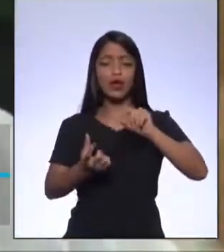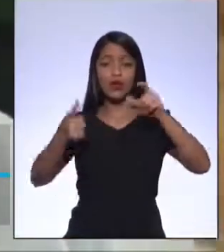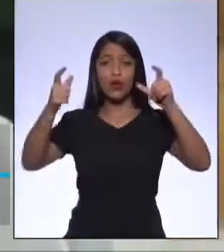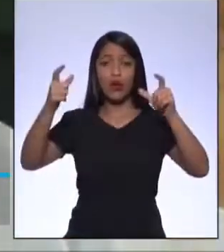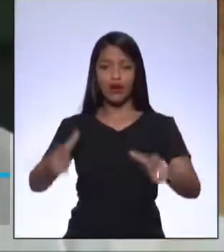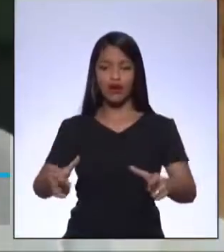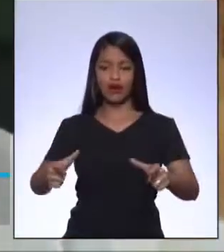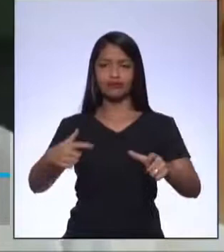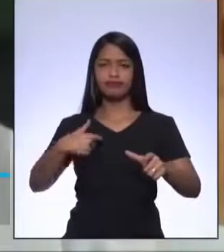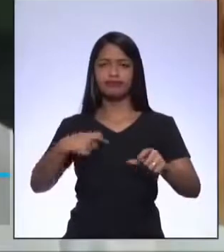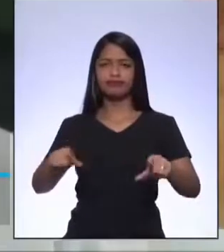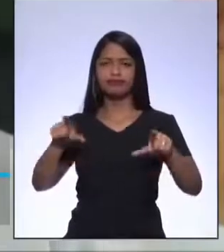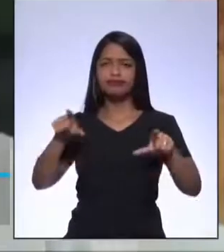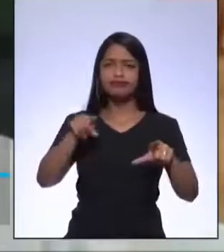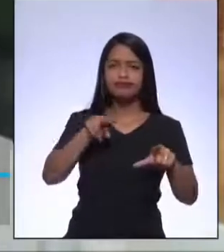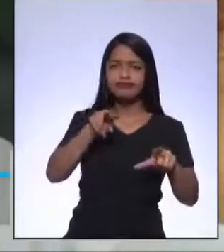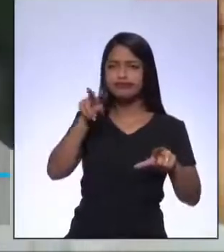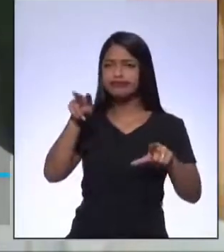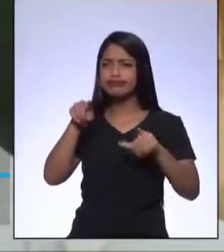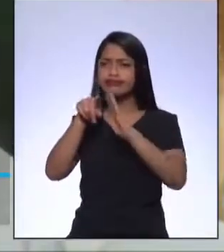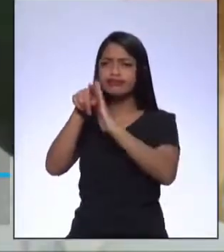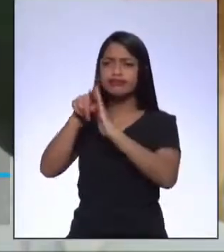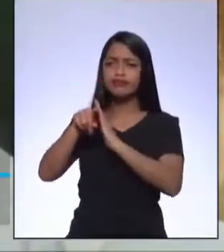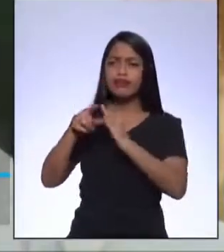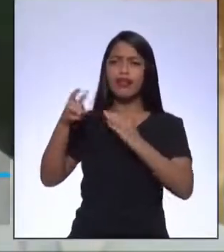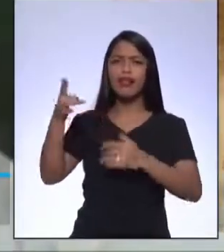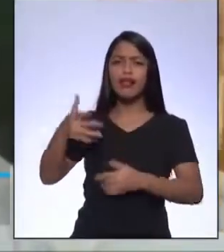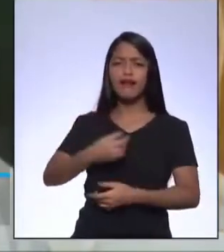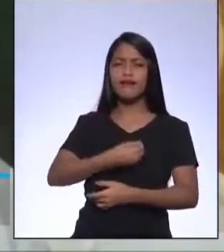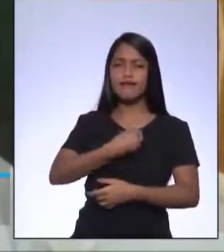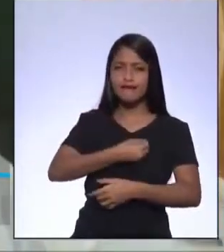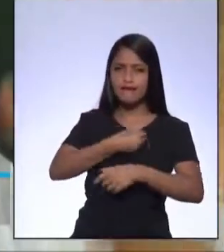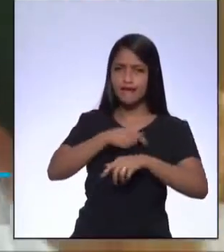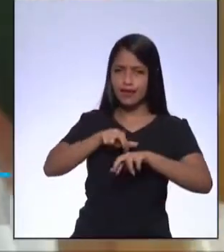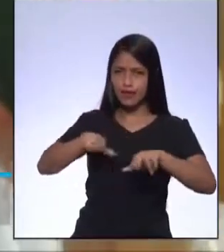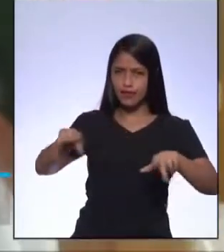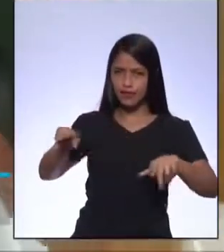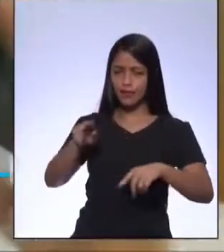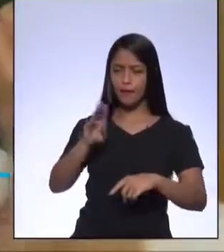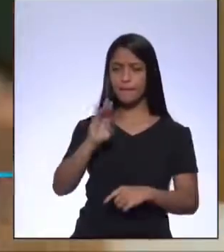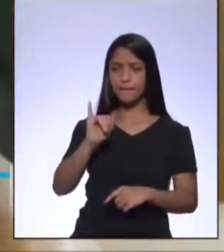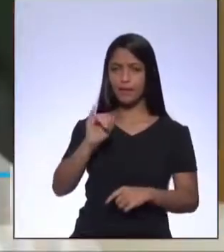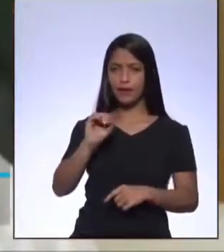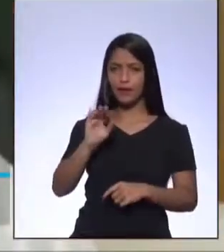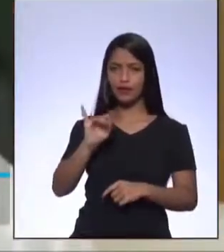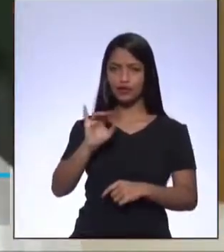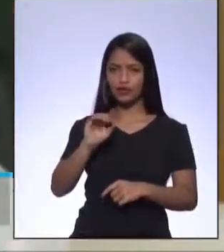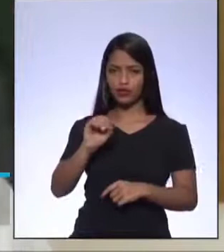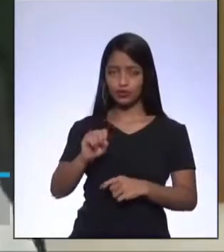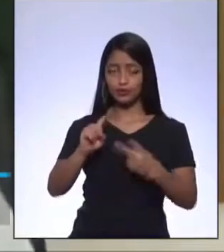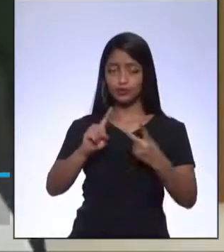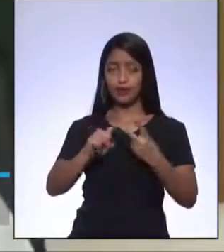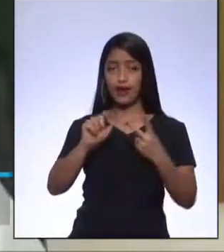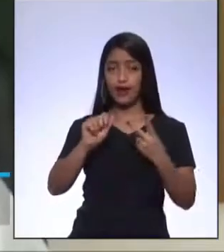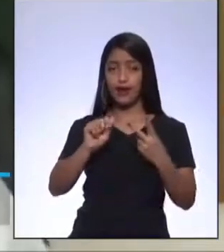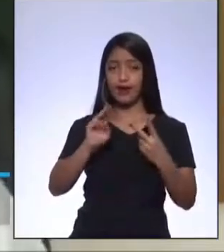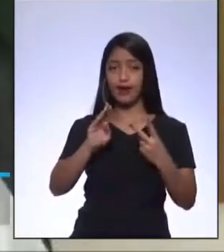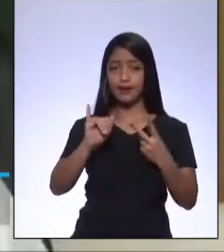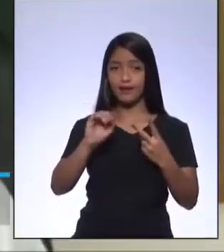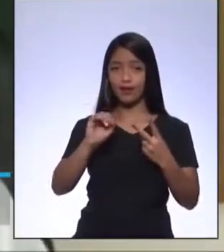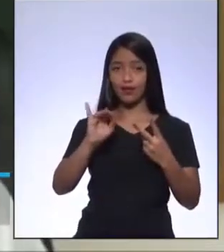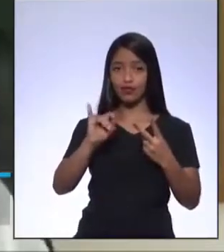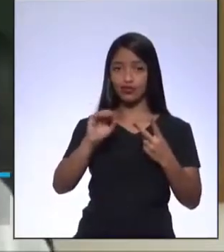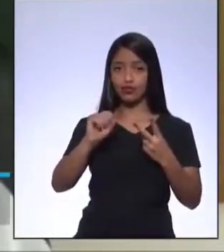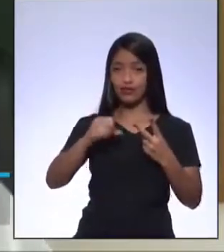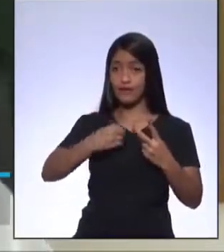localidade, e eu estou analisando também os seres vivos, que são os fatores bióticos, e os fatores não vivos, e eu vou